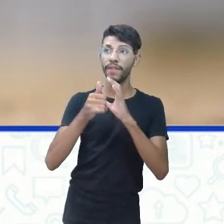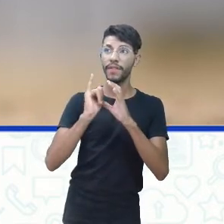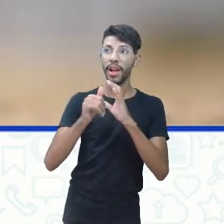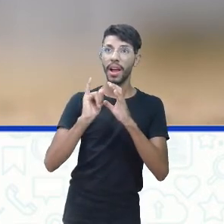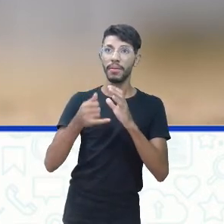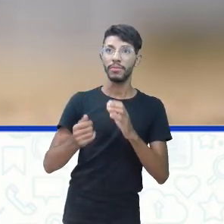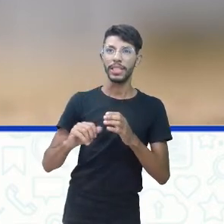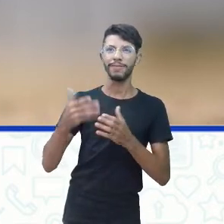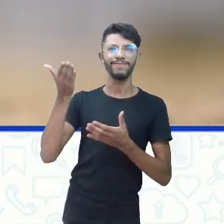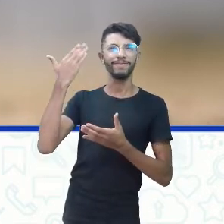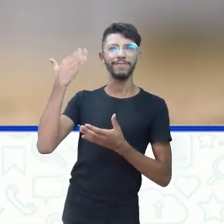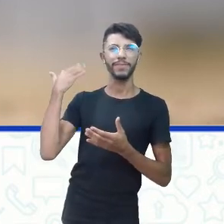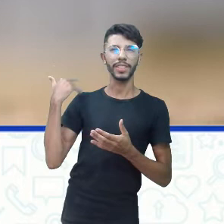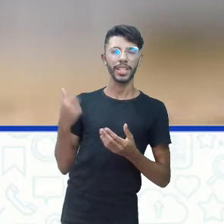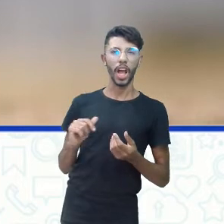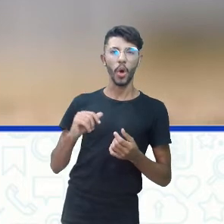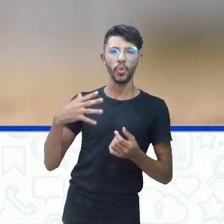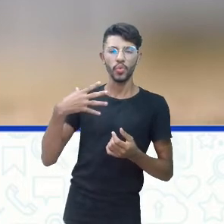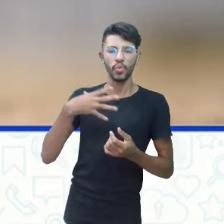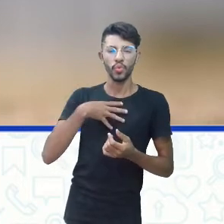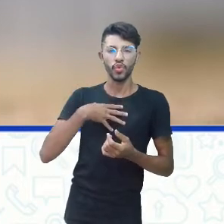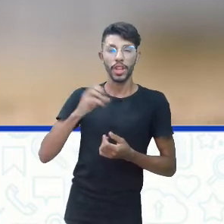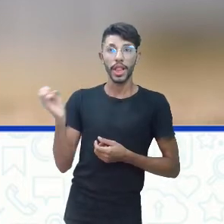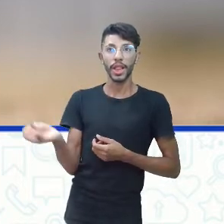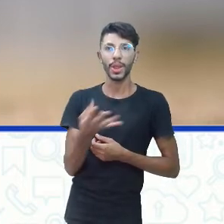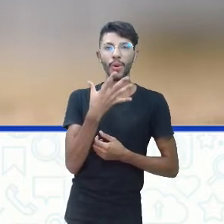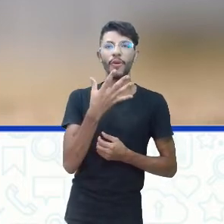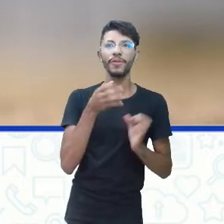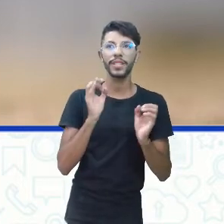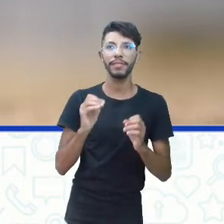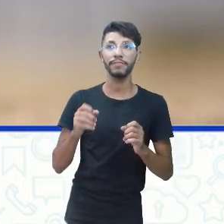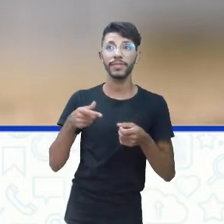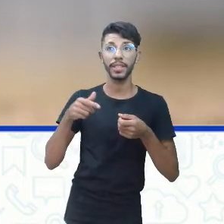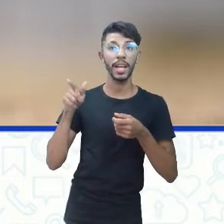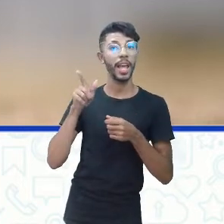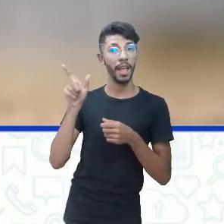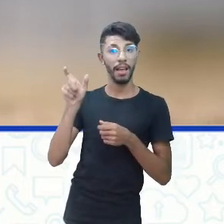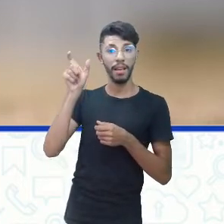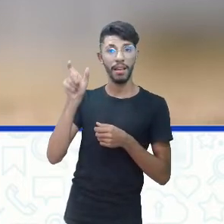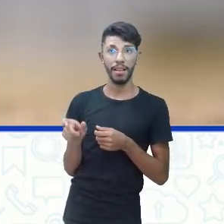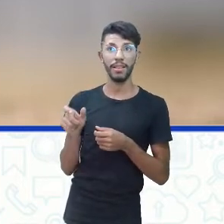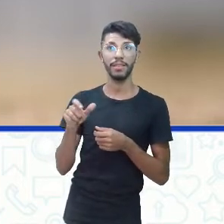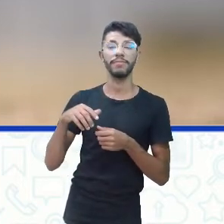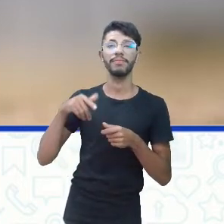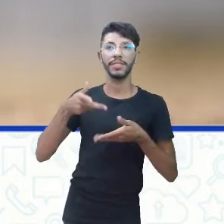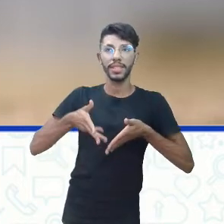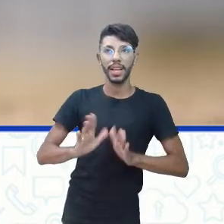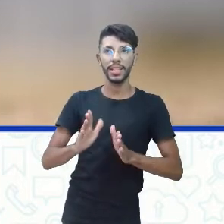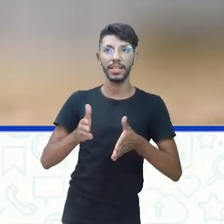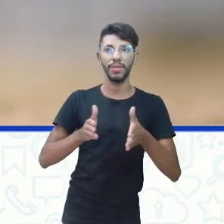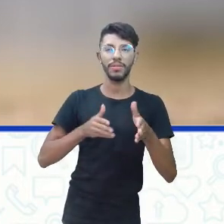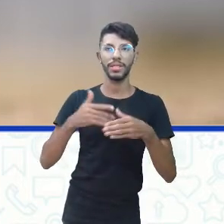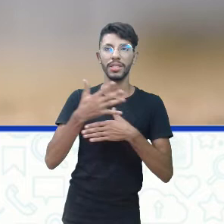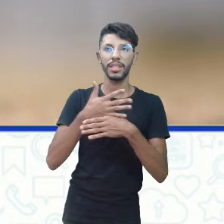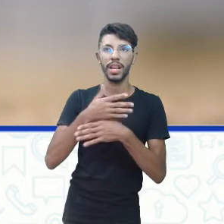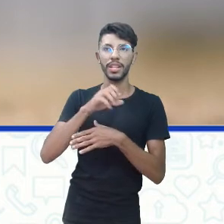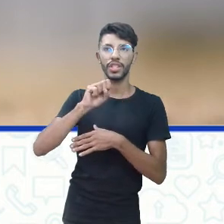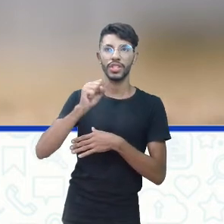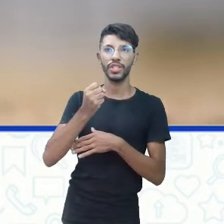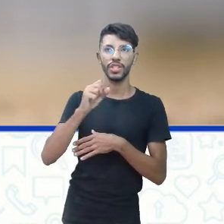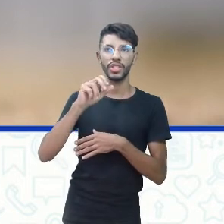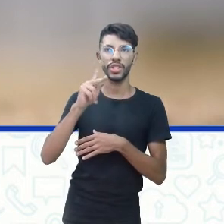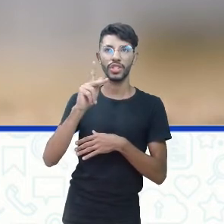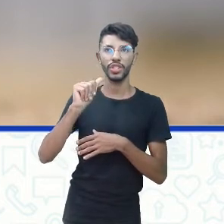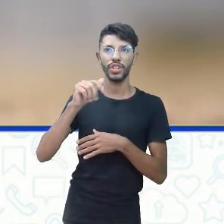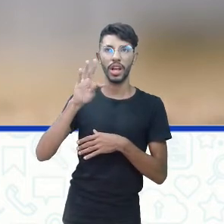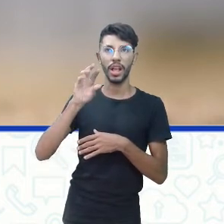antigas com uma nova roupagem. Nascido na cidade de Chanteterre, em 1621, La